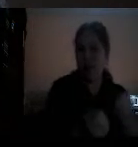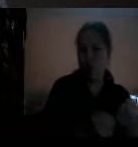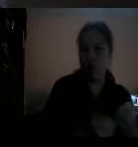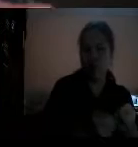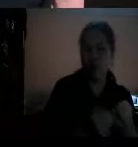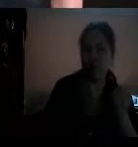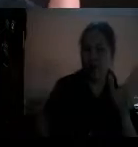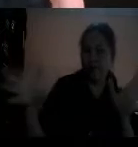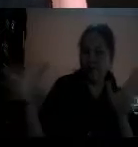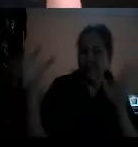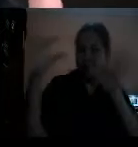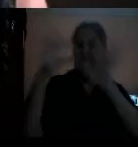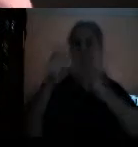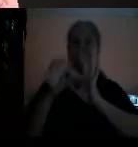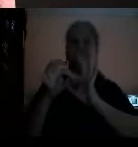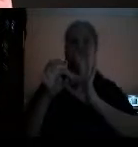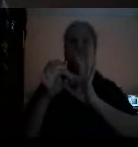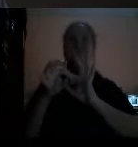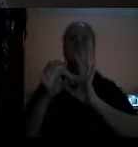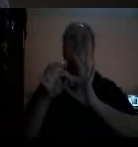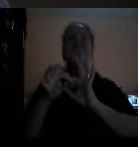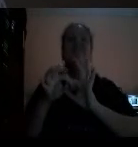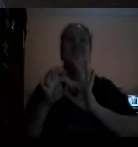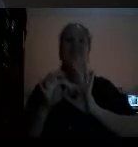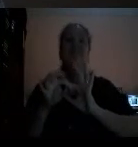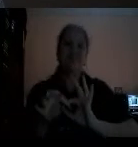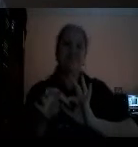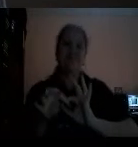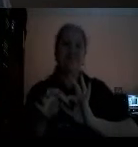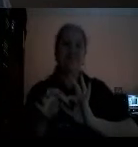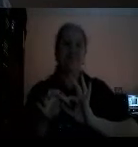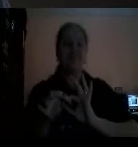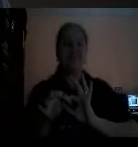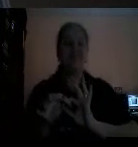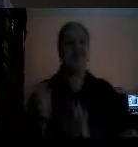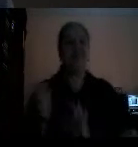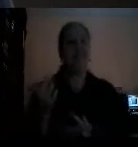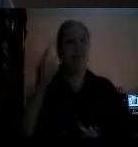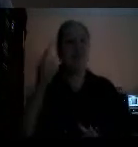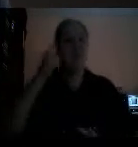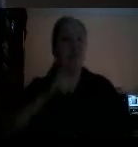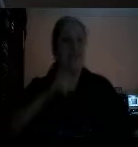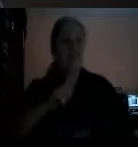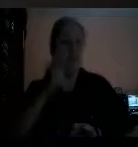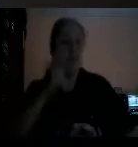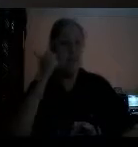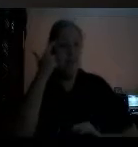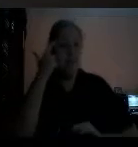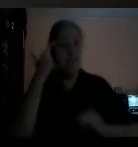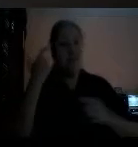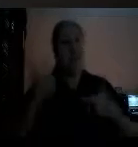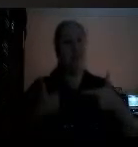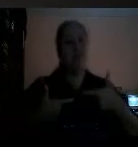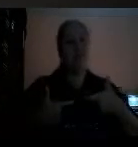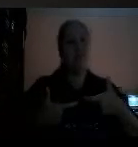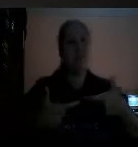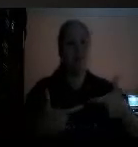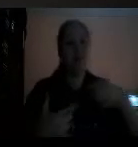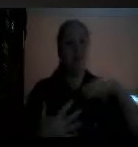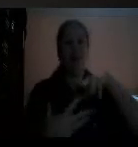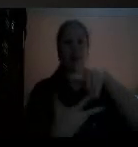no nosso mundo posterior a Segunda Guerra Mundial, início e durante o período da